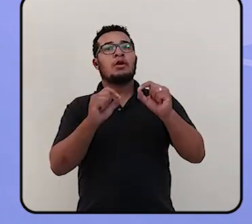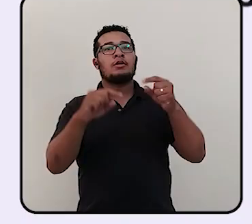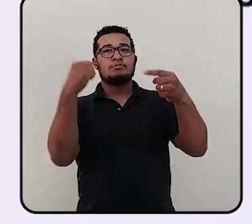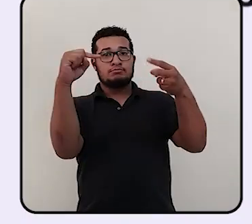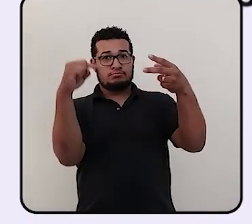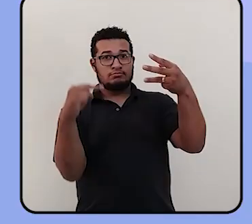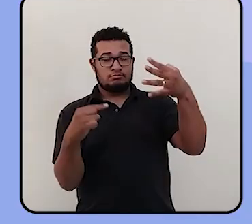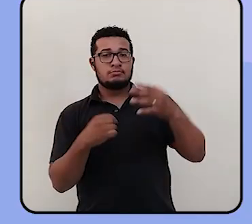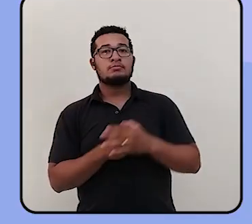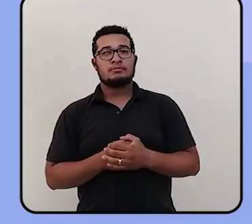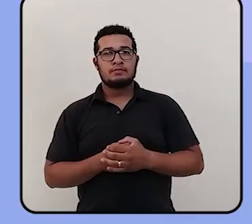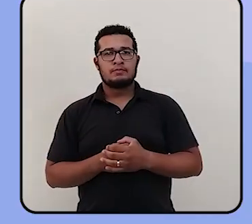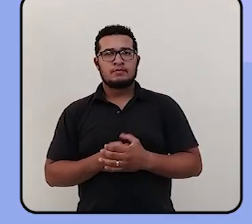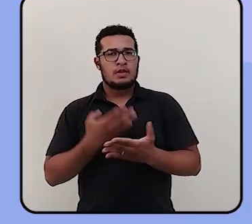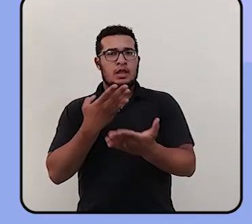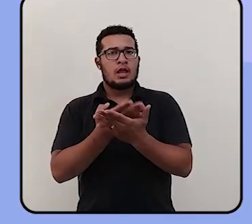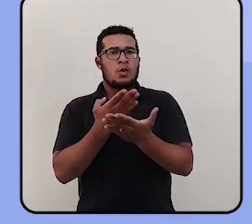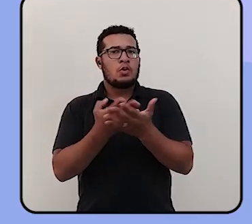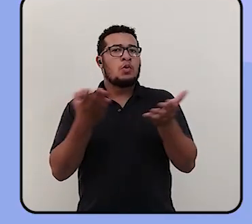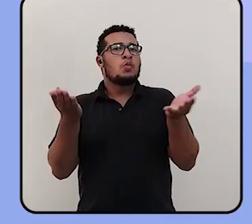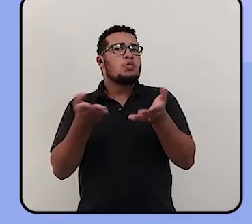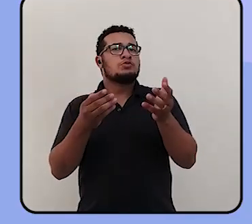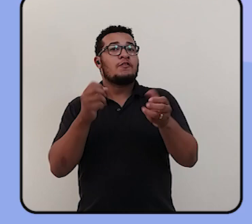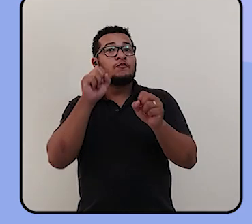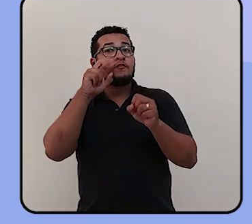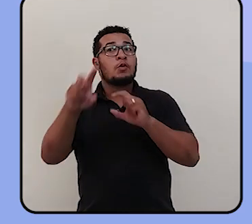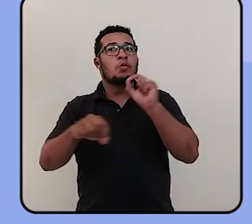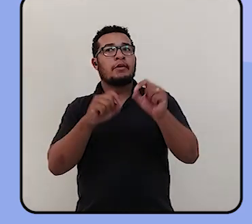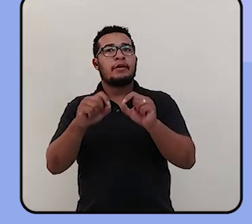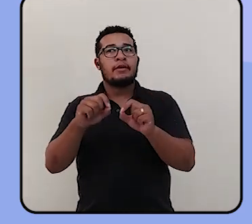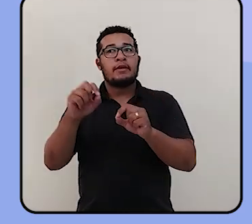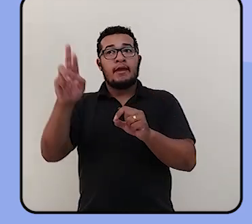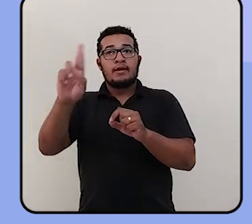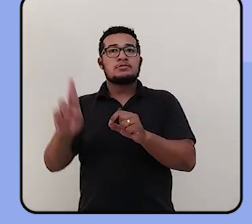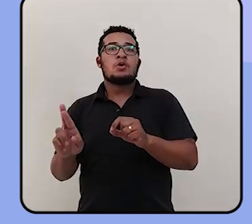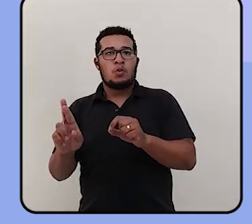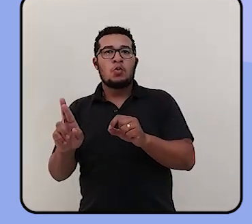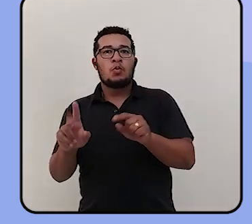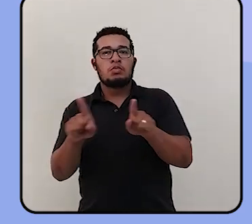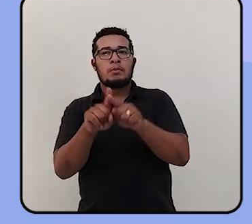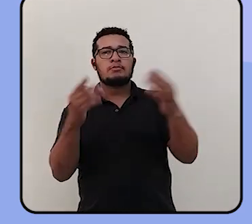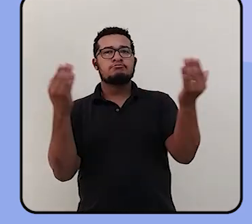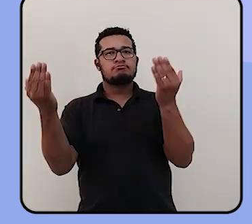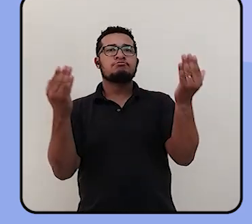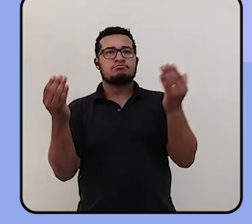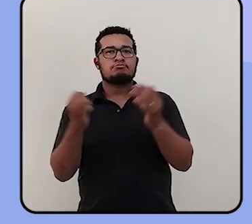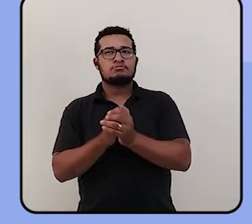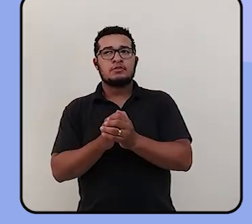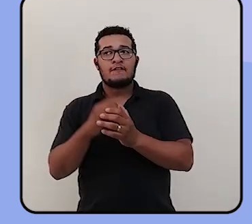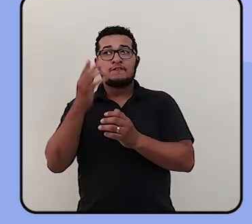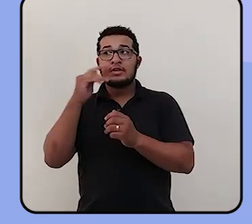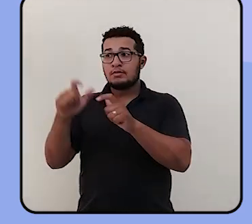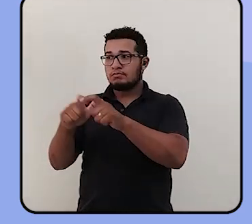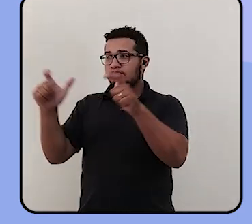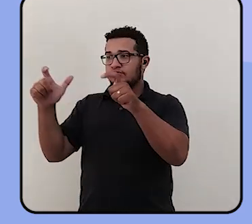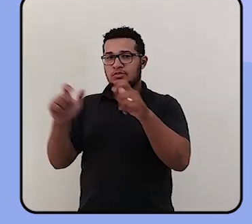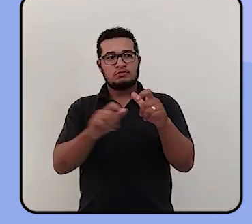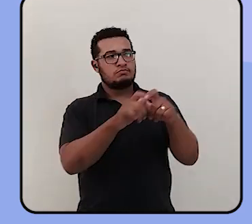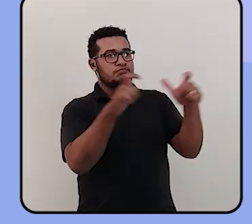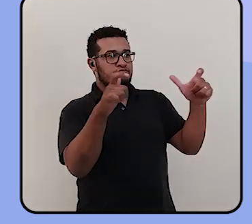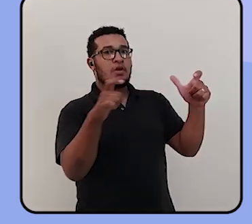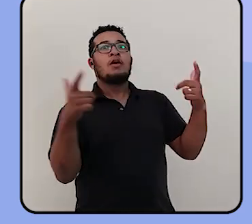aí. Nessa aula nós vamos ver razão e proporção, grandezas diretamente